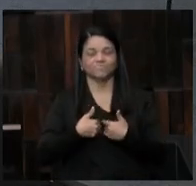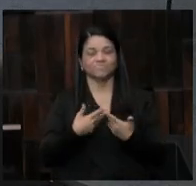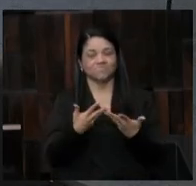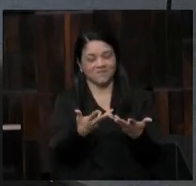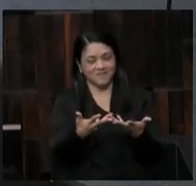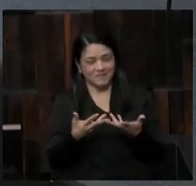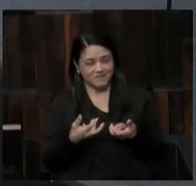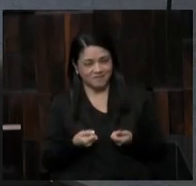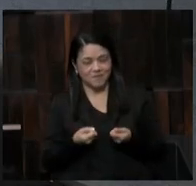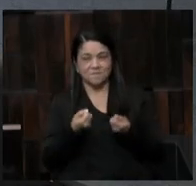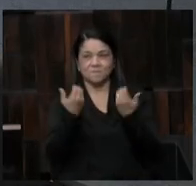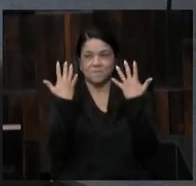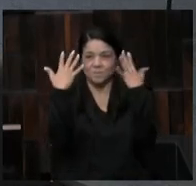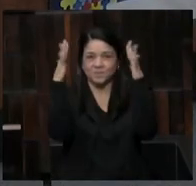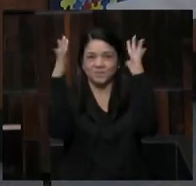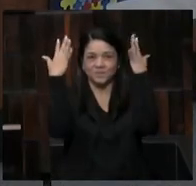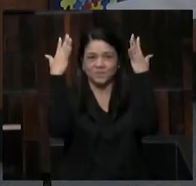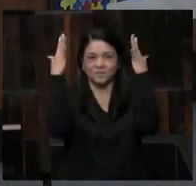carinho.